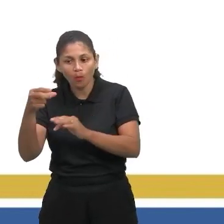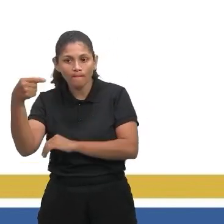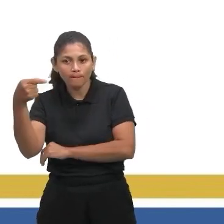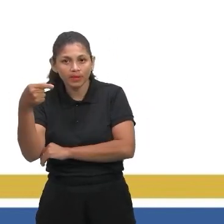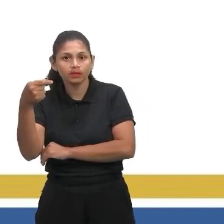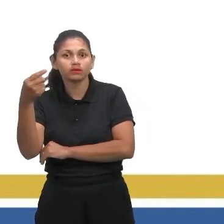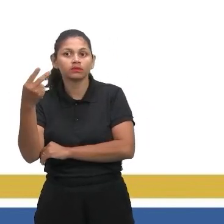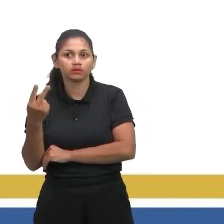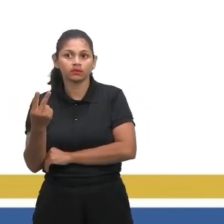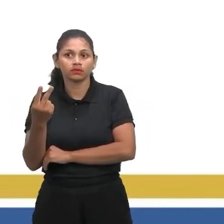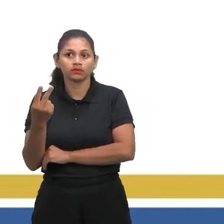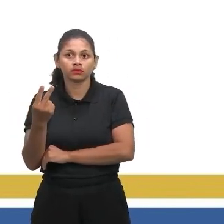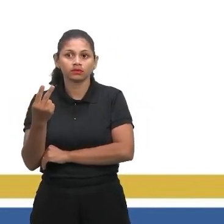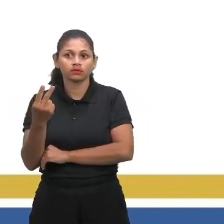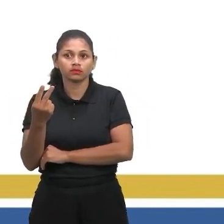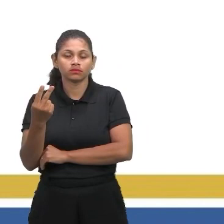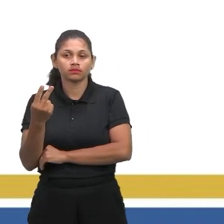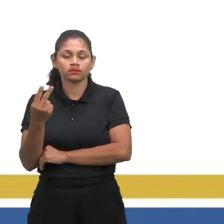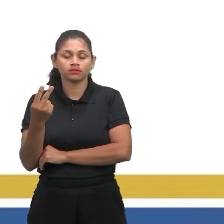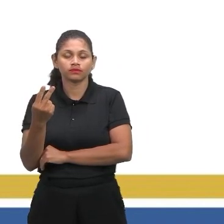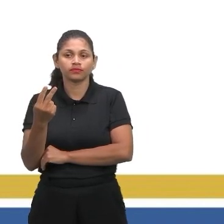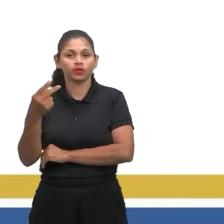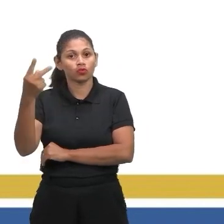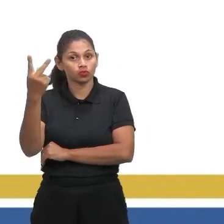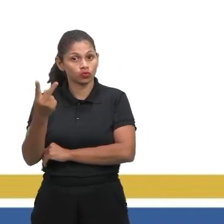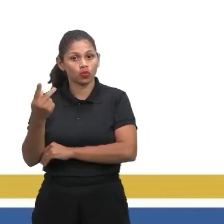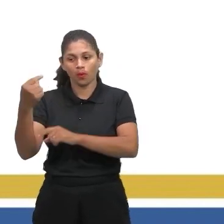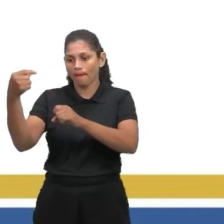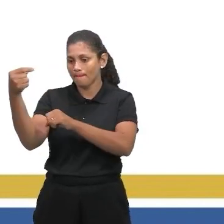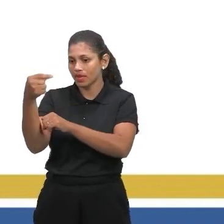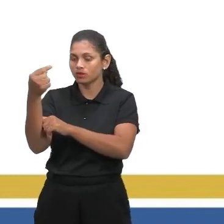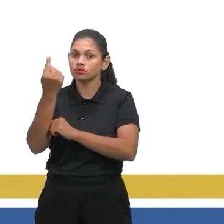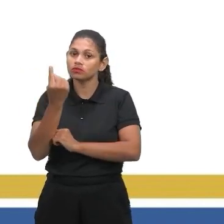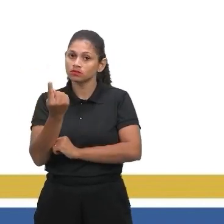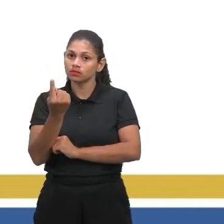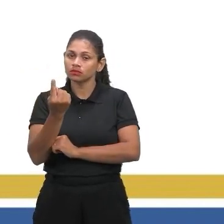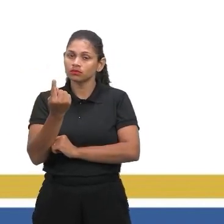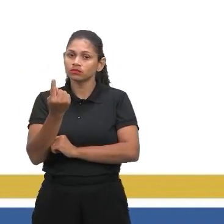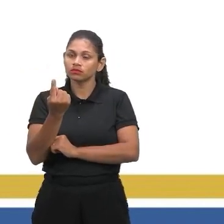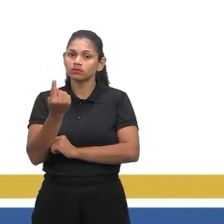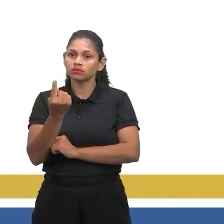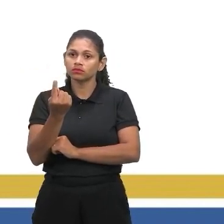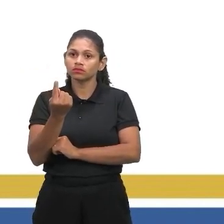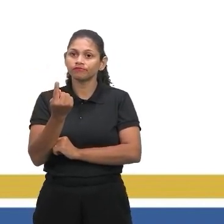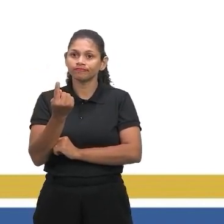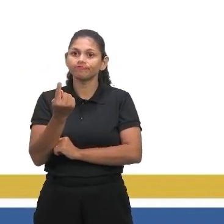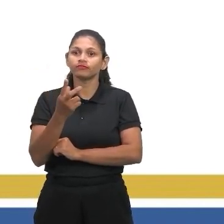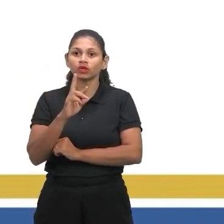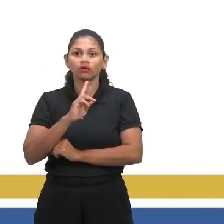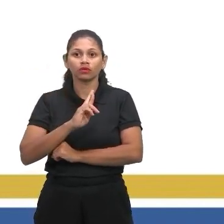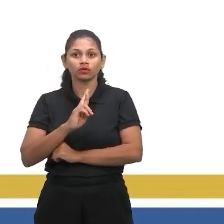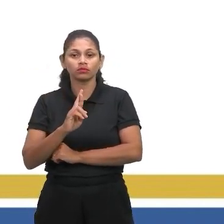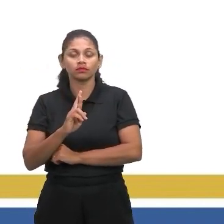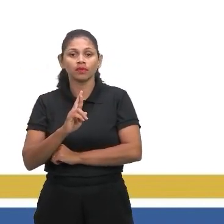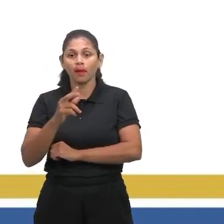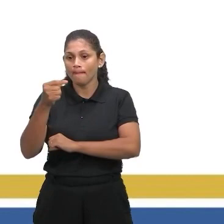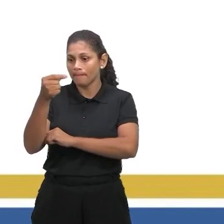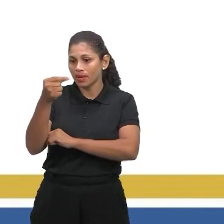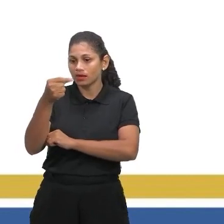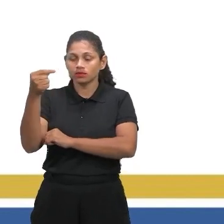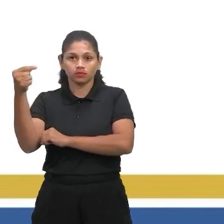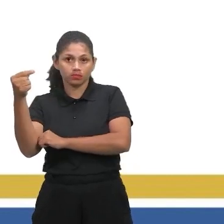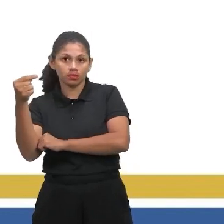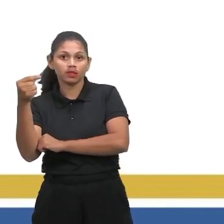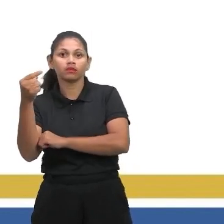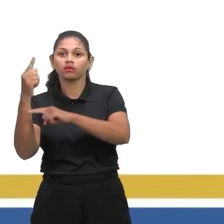pegar 2 menos menos 1, o que é que vai acontecer? 2 menos menos 1, menos com menos dá mais, 2 mais 1 é